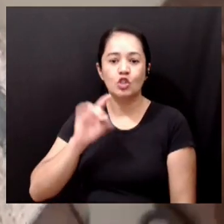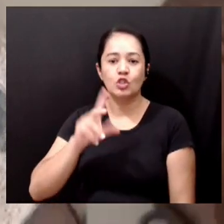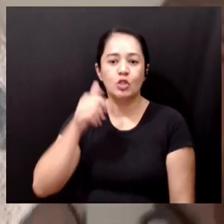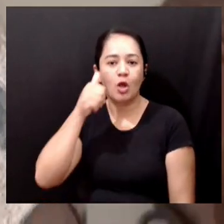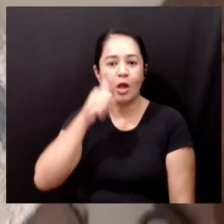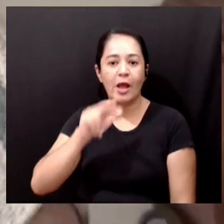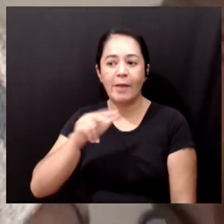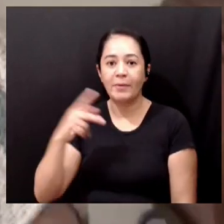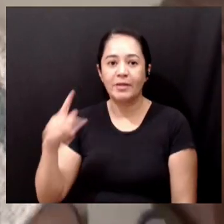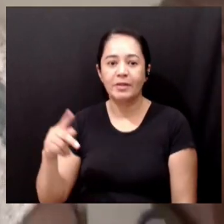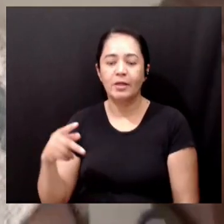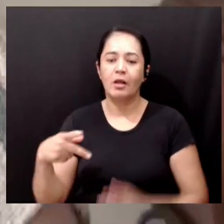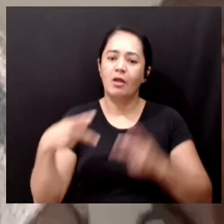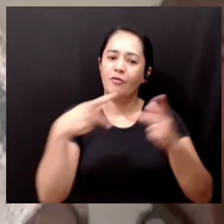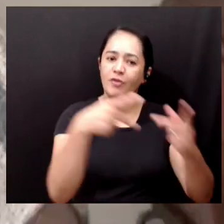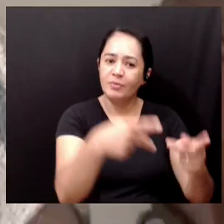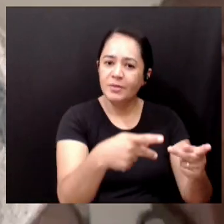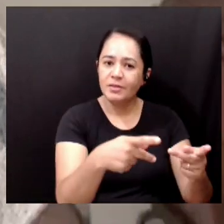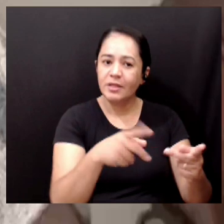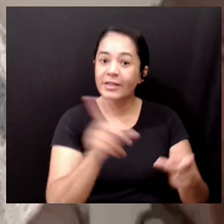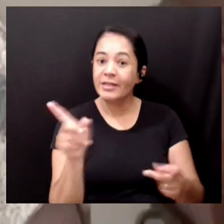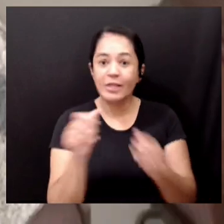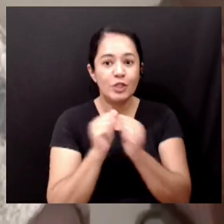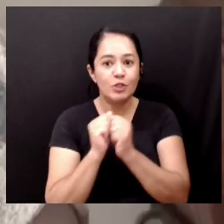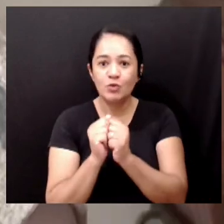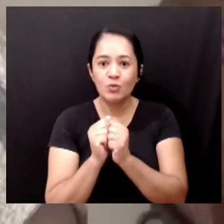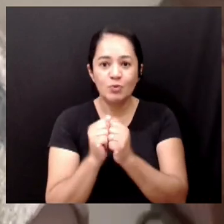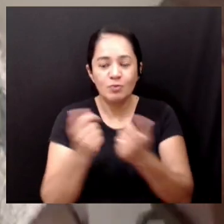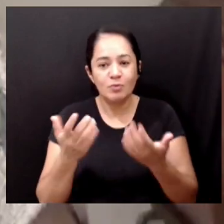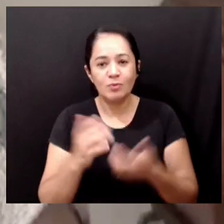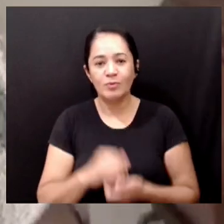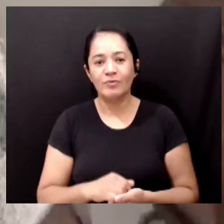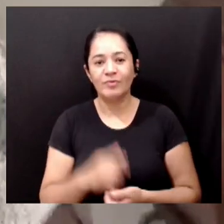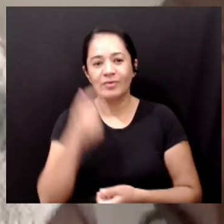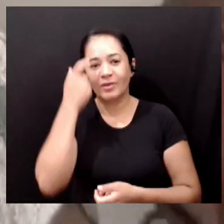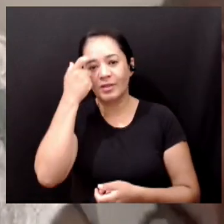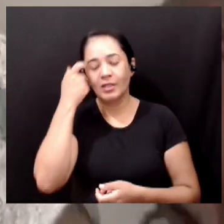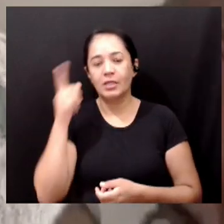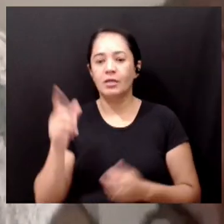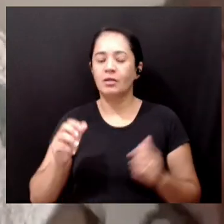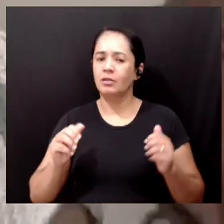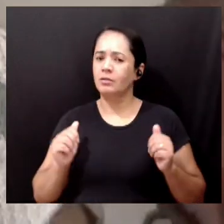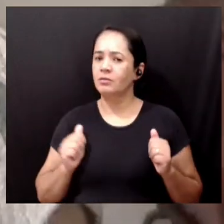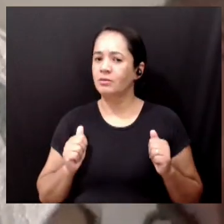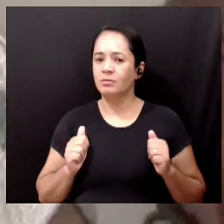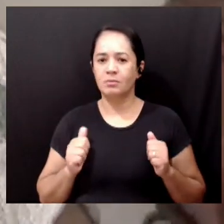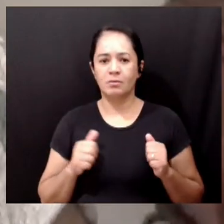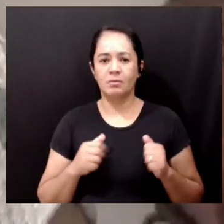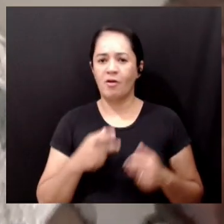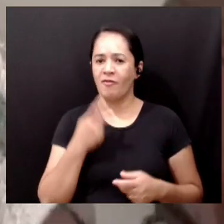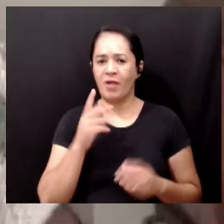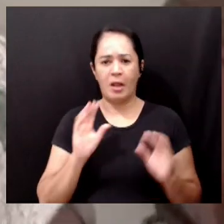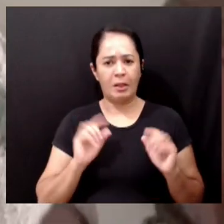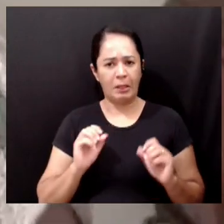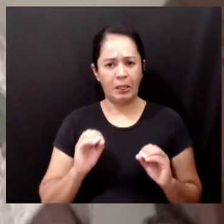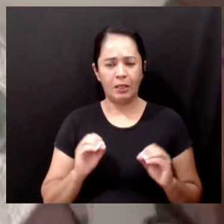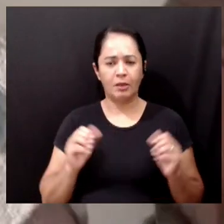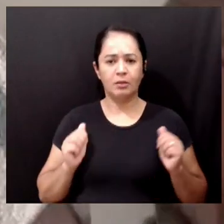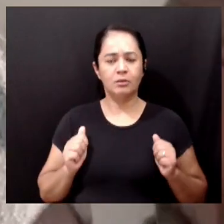hospital e ela levou o irmão dela. E ele era muito quieto. Ele não conversava, não abria a boca. Muito